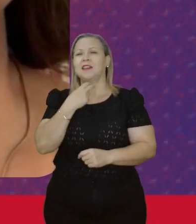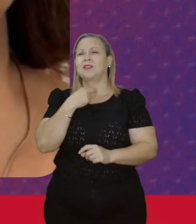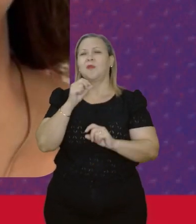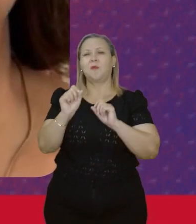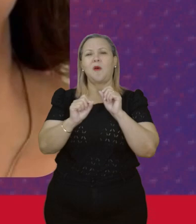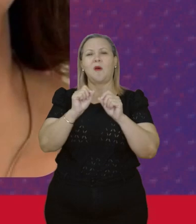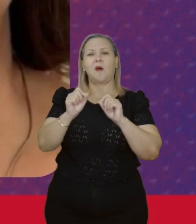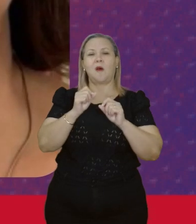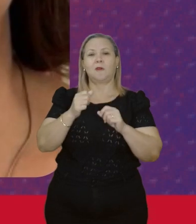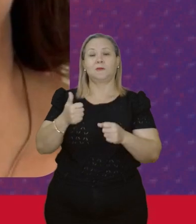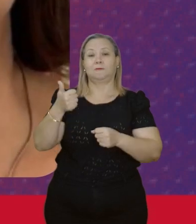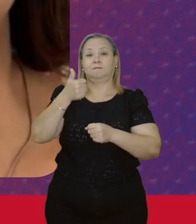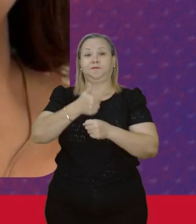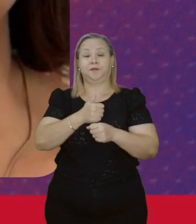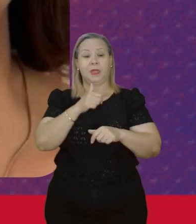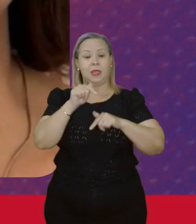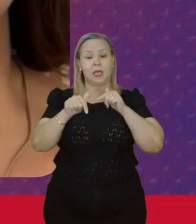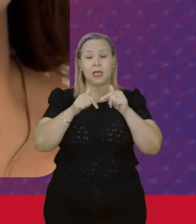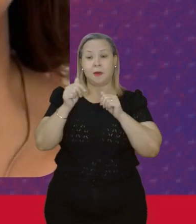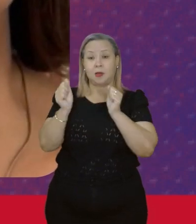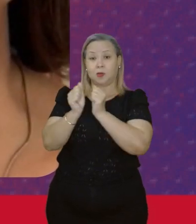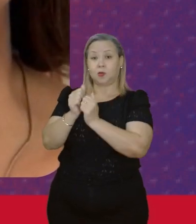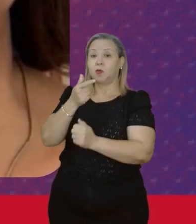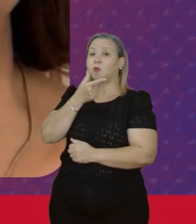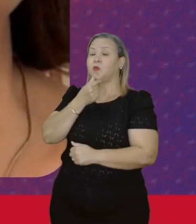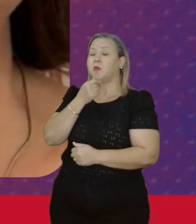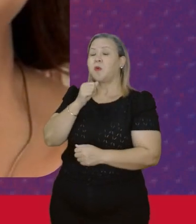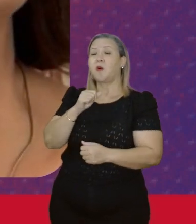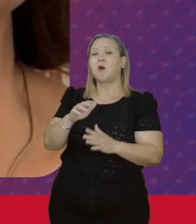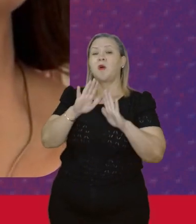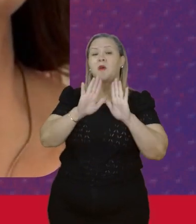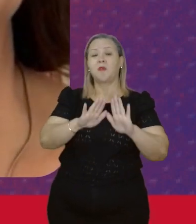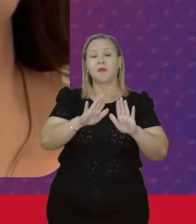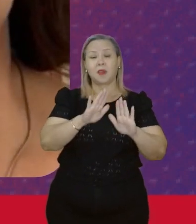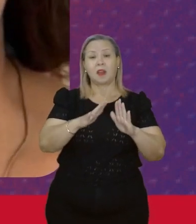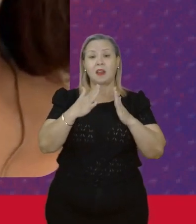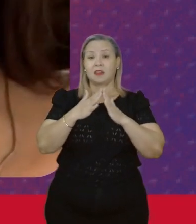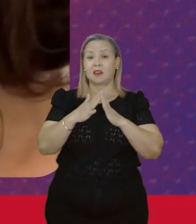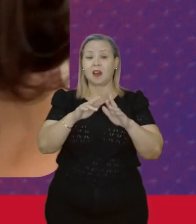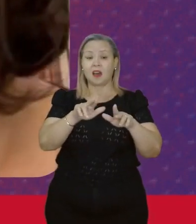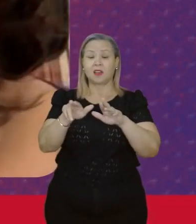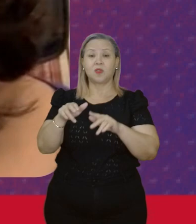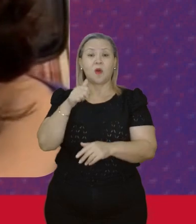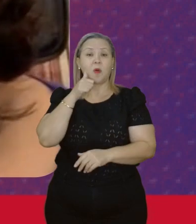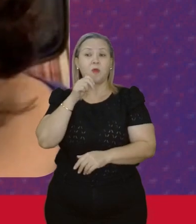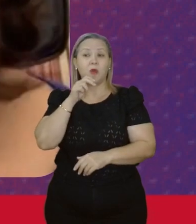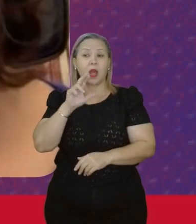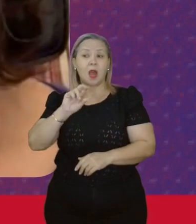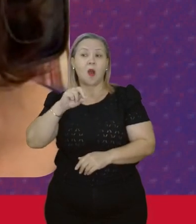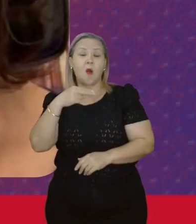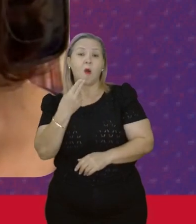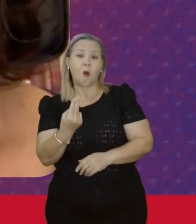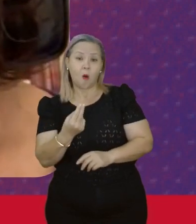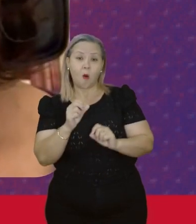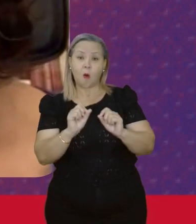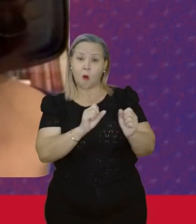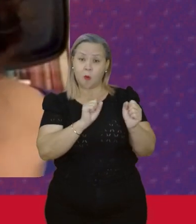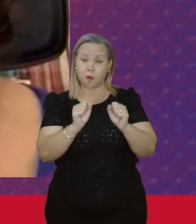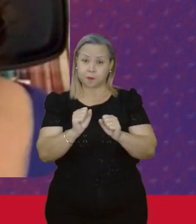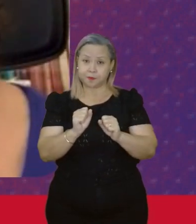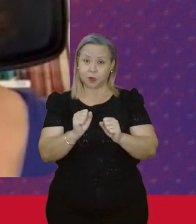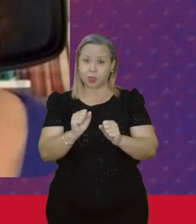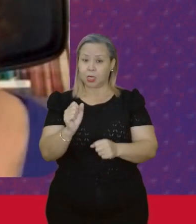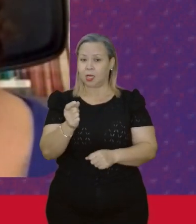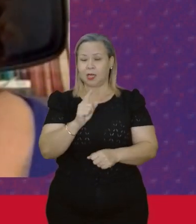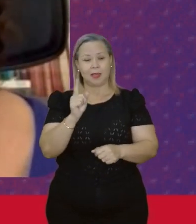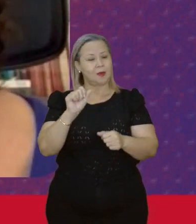tudo, trabalhar como um homem e ficar em casa como uma mulher. O poder não foi